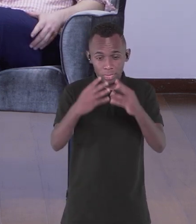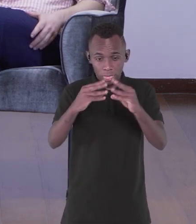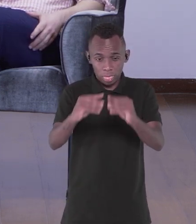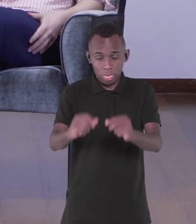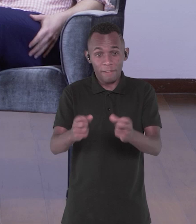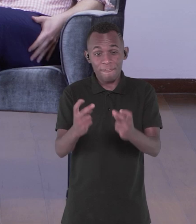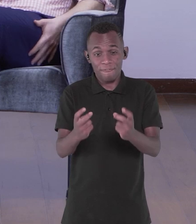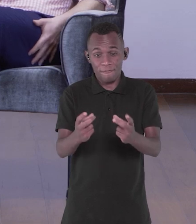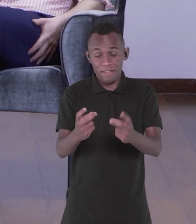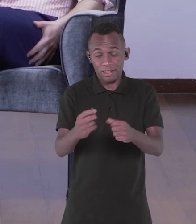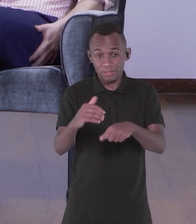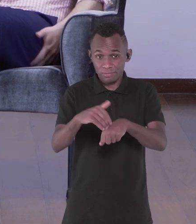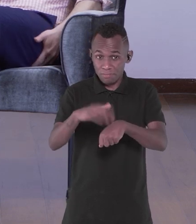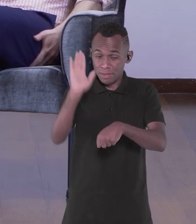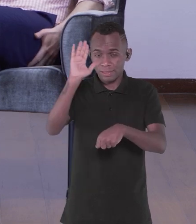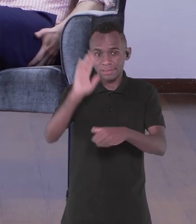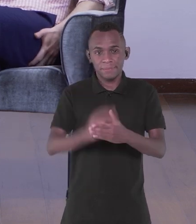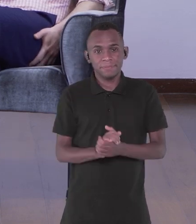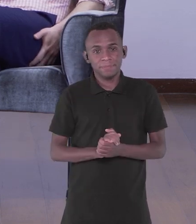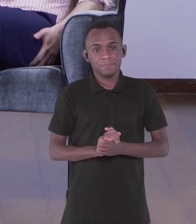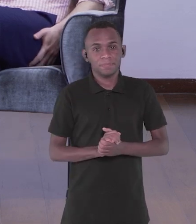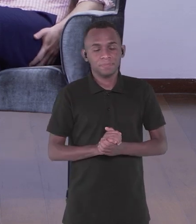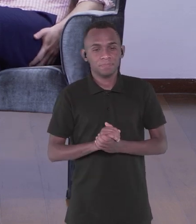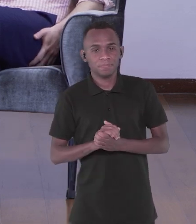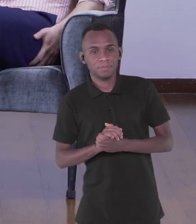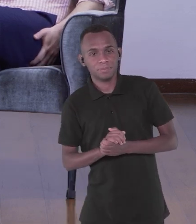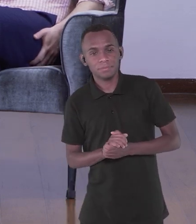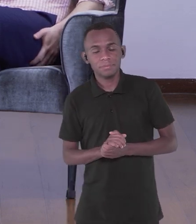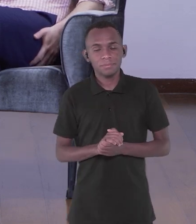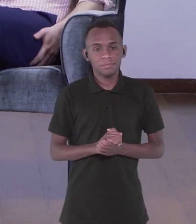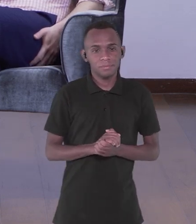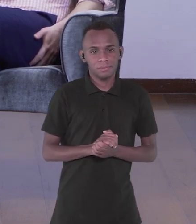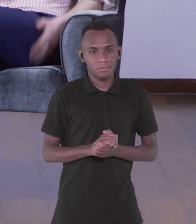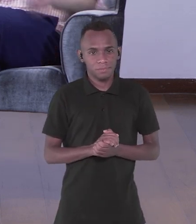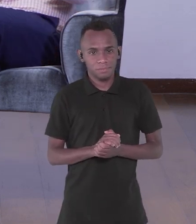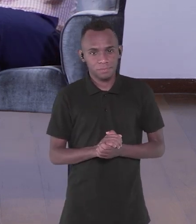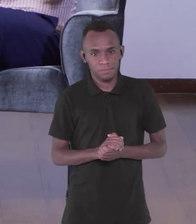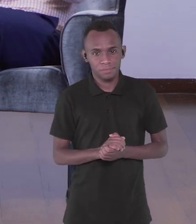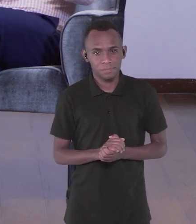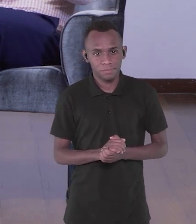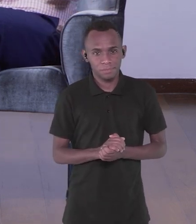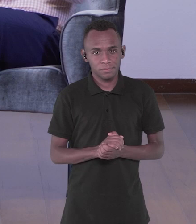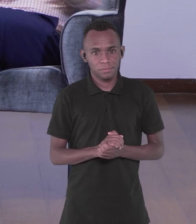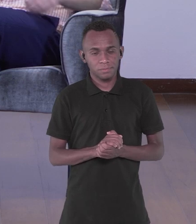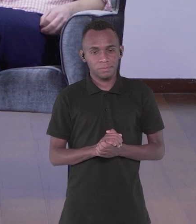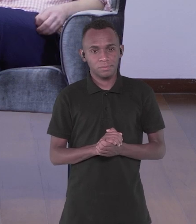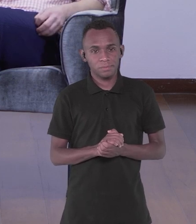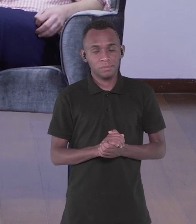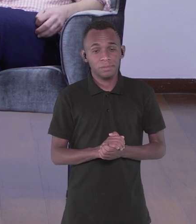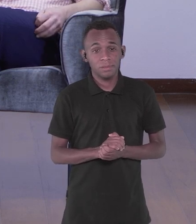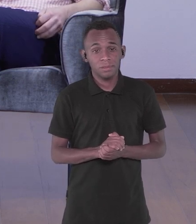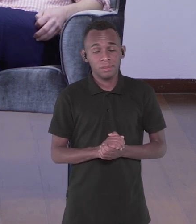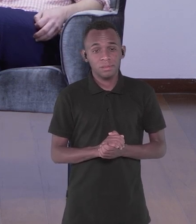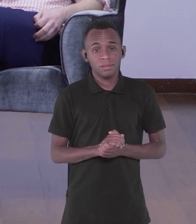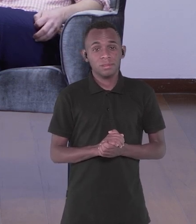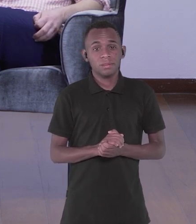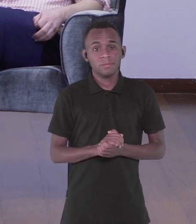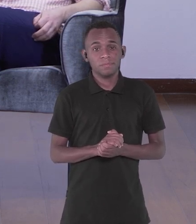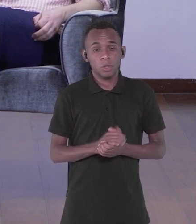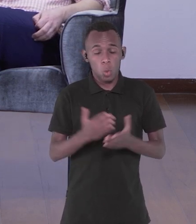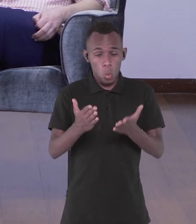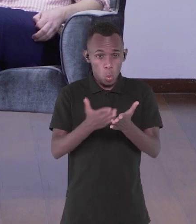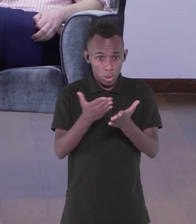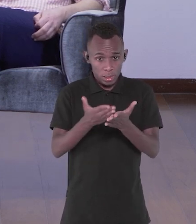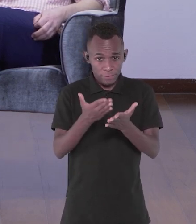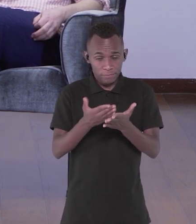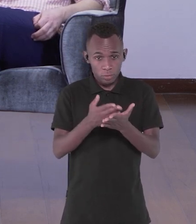vende esgota, né? Ainda bem, né? Afonso, o Afonso está falando de um livro que chama Caminho de